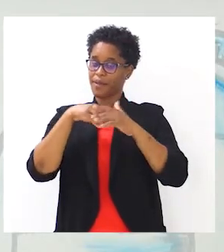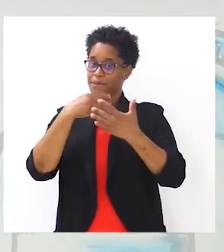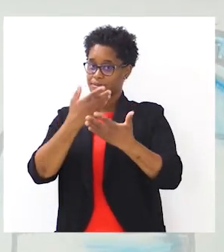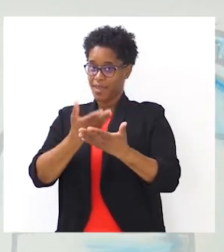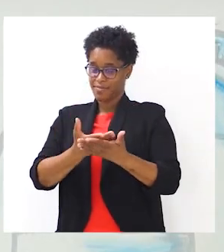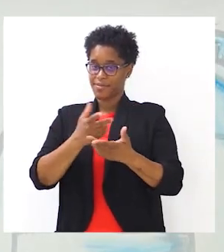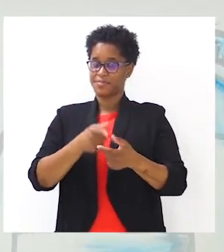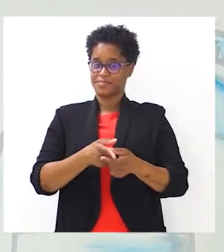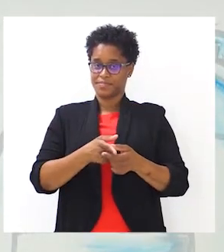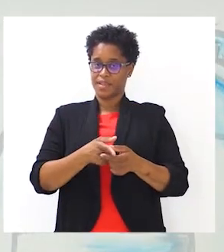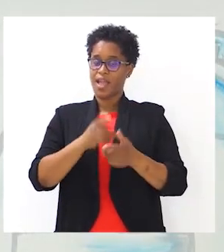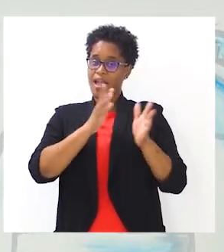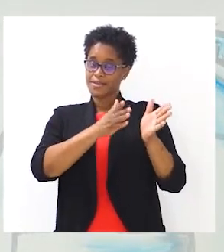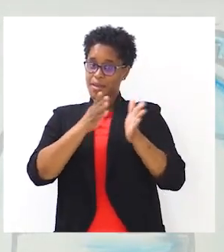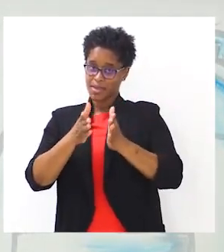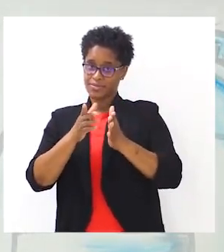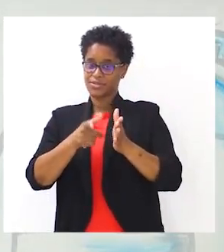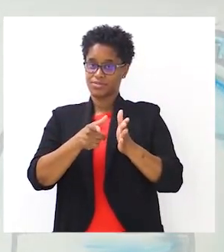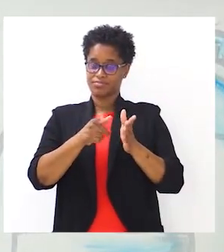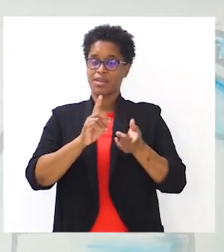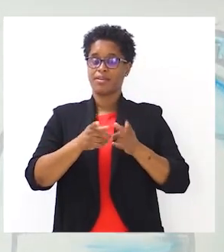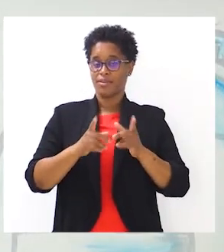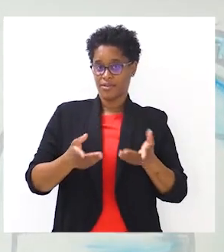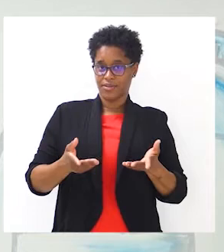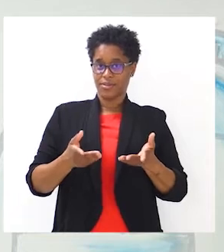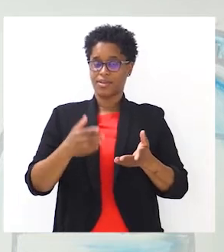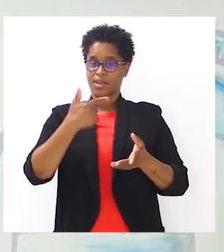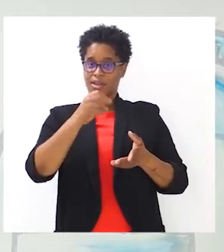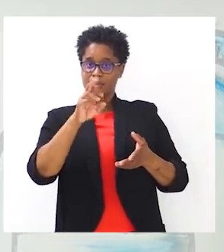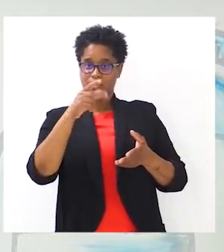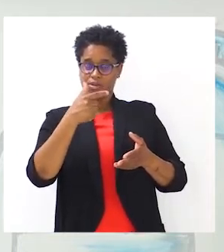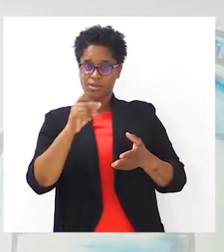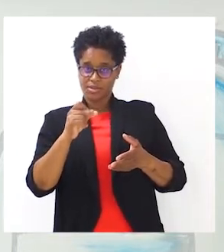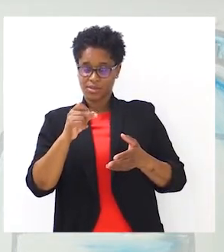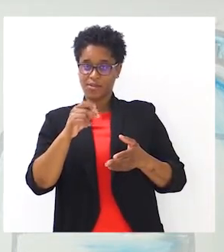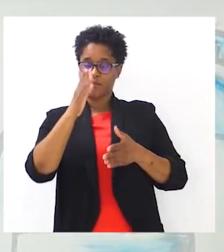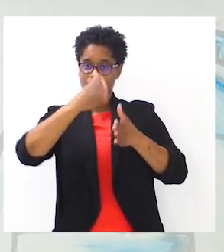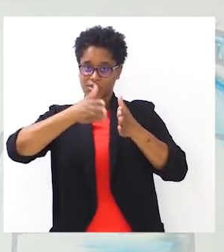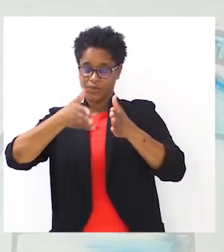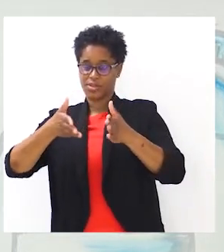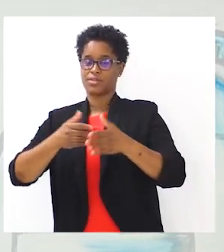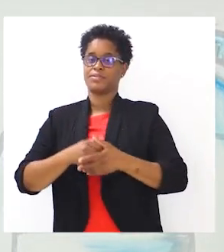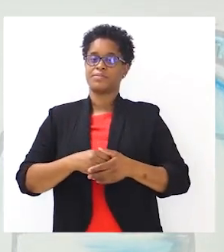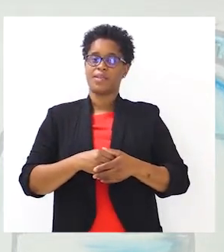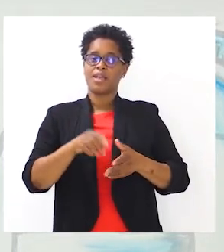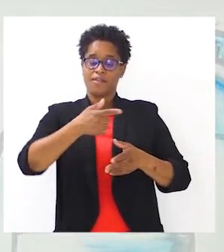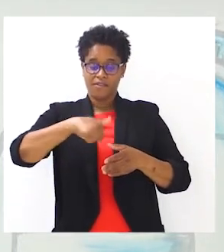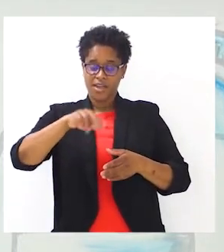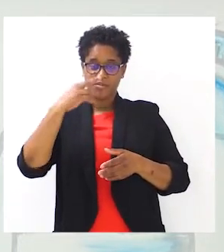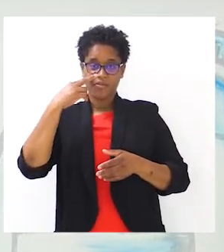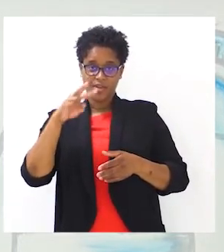representa as partes em que a torta foi dividida. Vamos